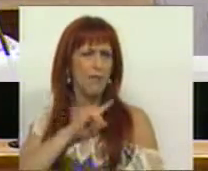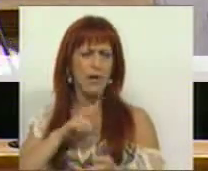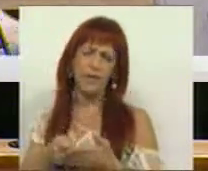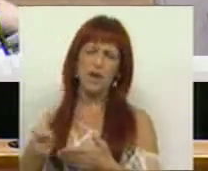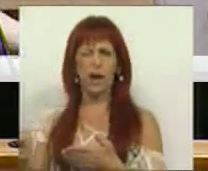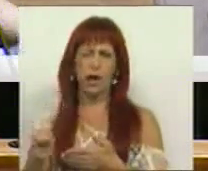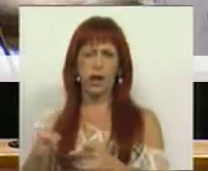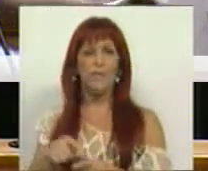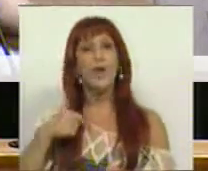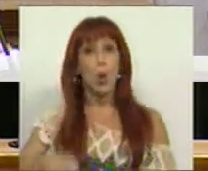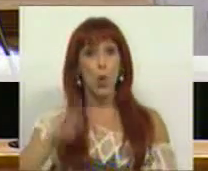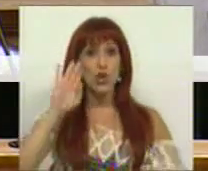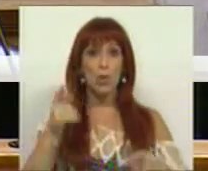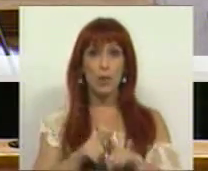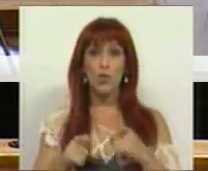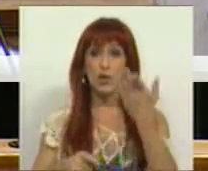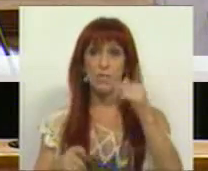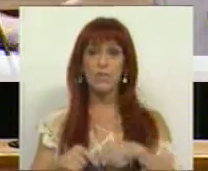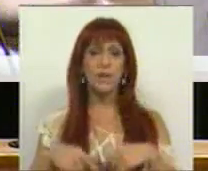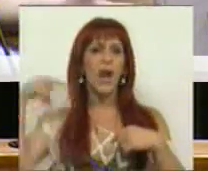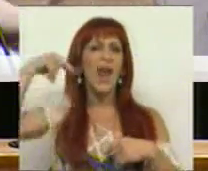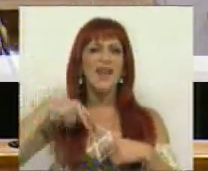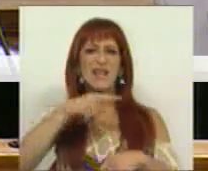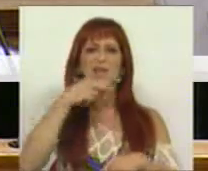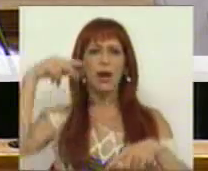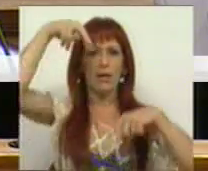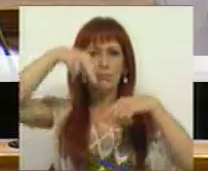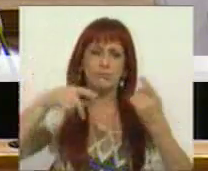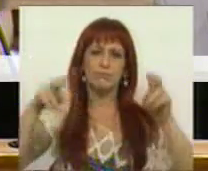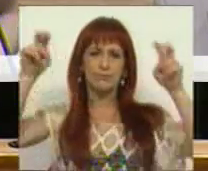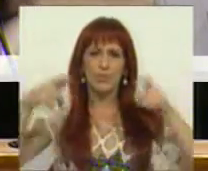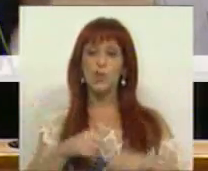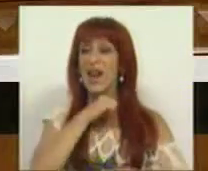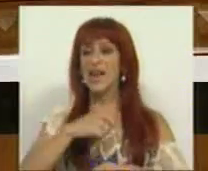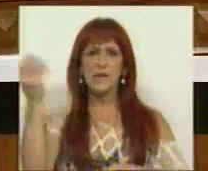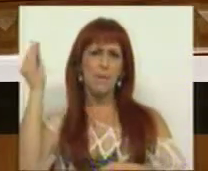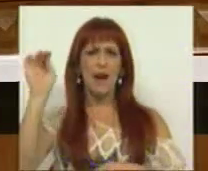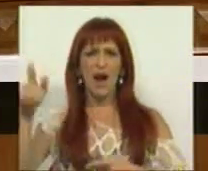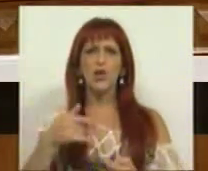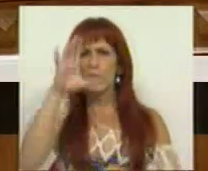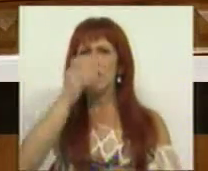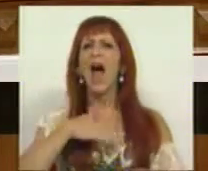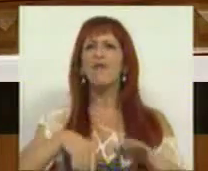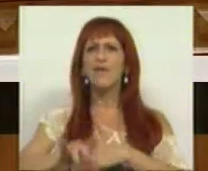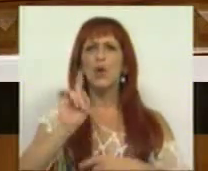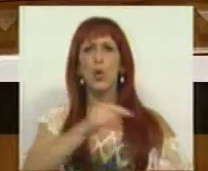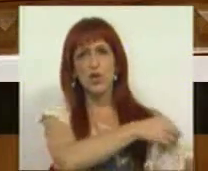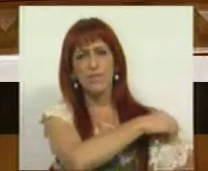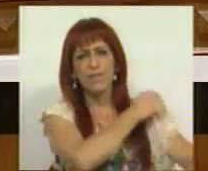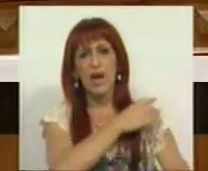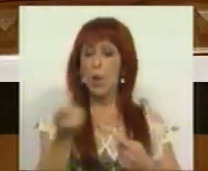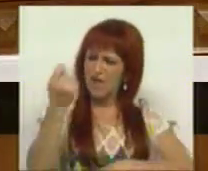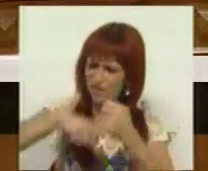privados. E hoje soubemos, há uma cereja em cima do bolo, que é uma licença bancária. E, portanto, aquilo que o Governo pretende fazer é fazer